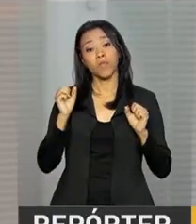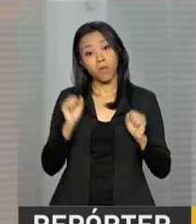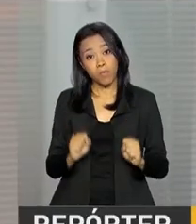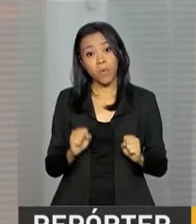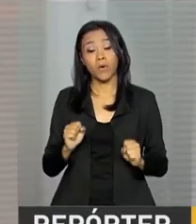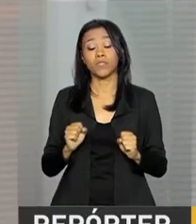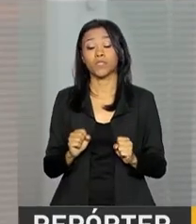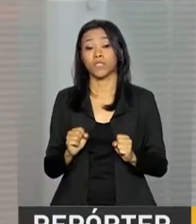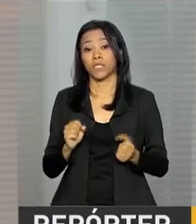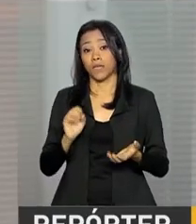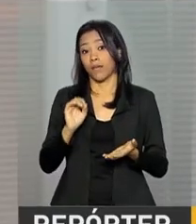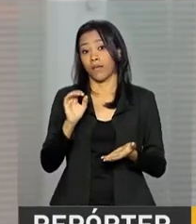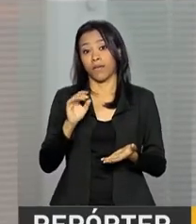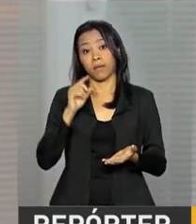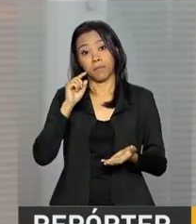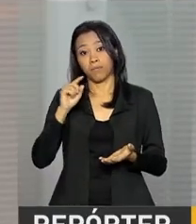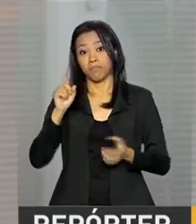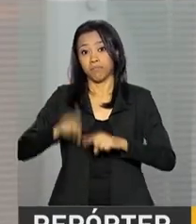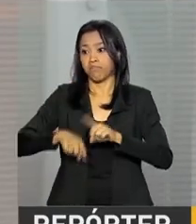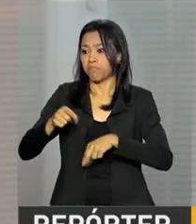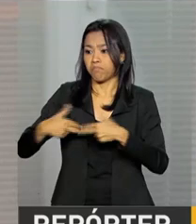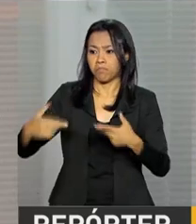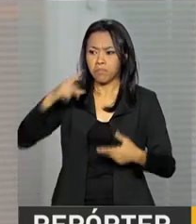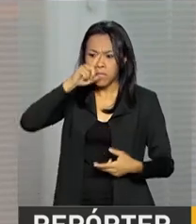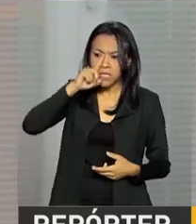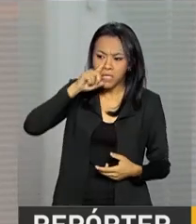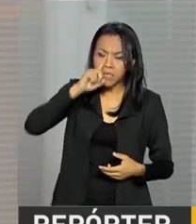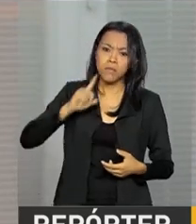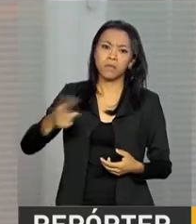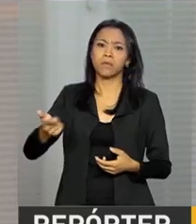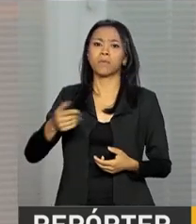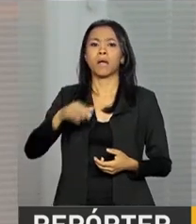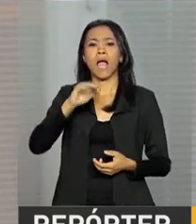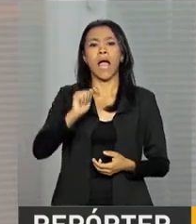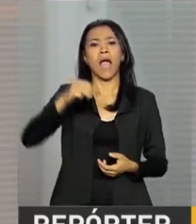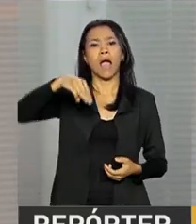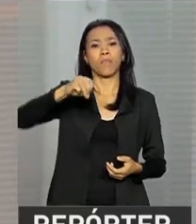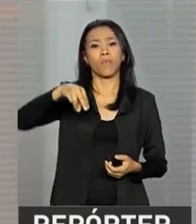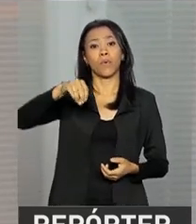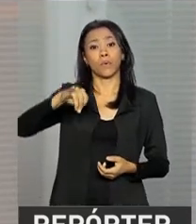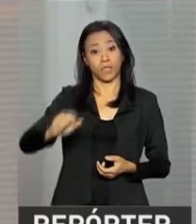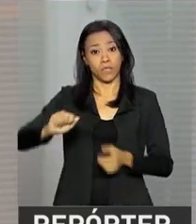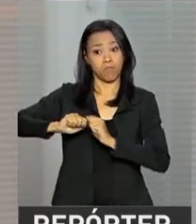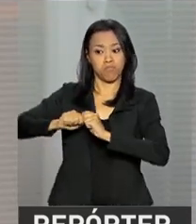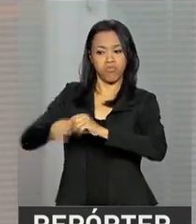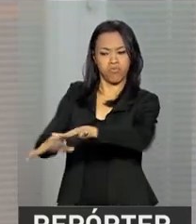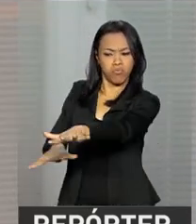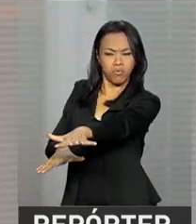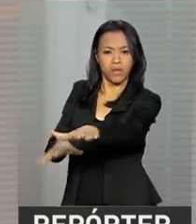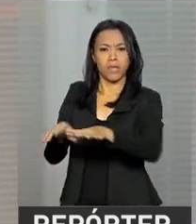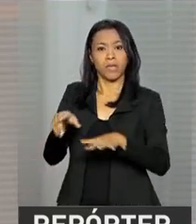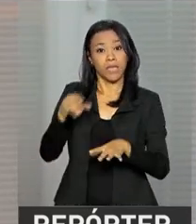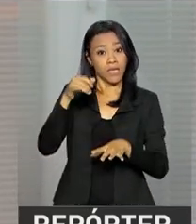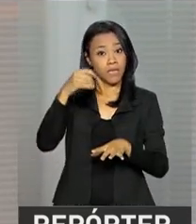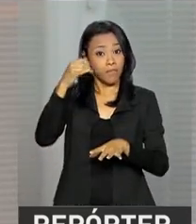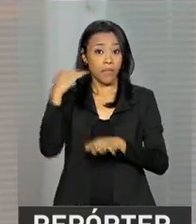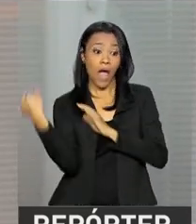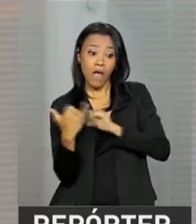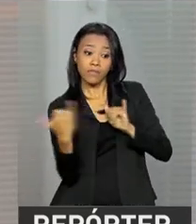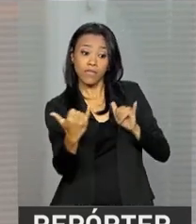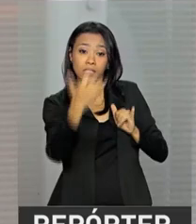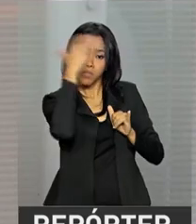produtos perigosos, vazamentos de amônia, alguns produtos que necessitem que a população saia de suas residências. Então,